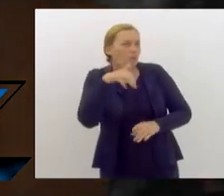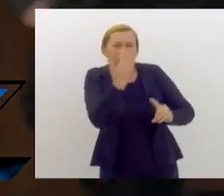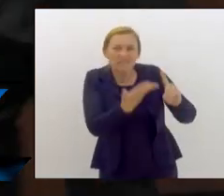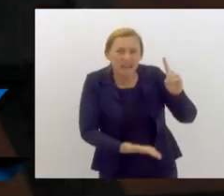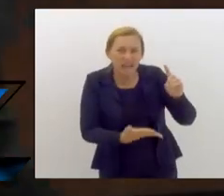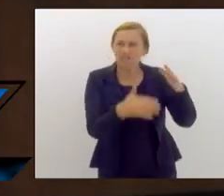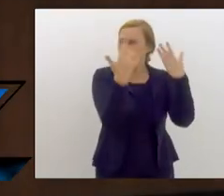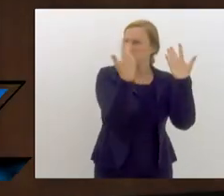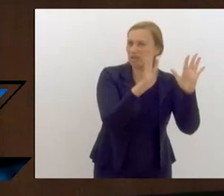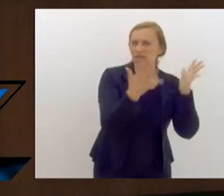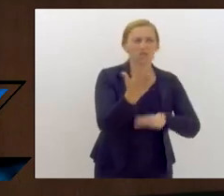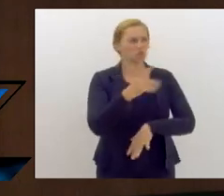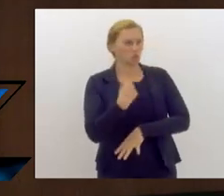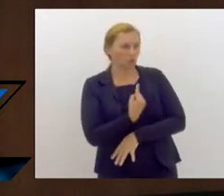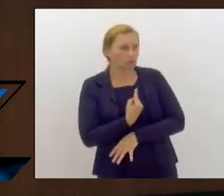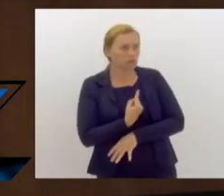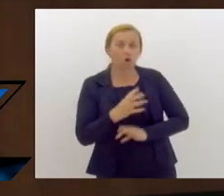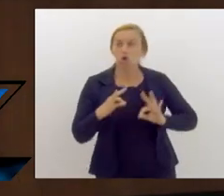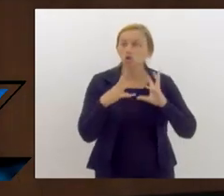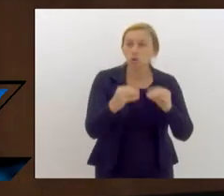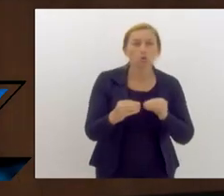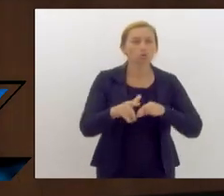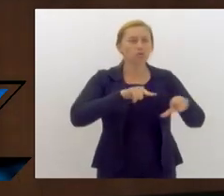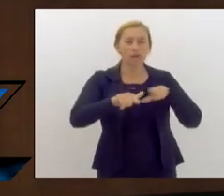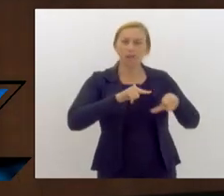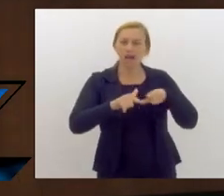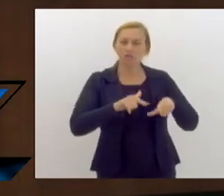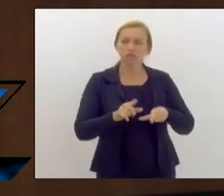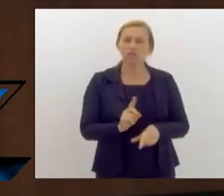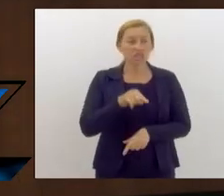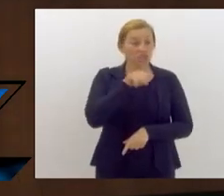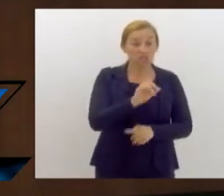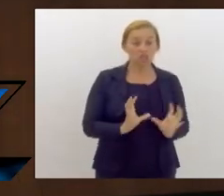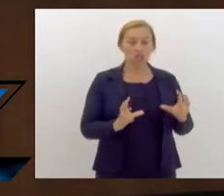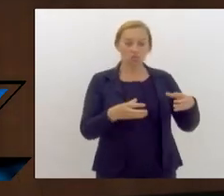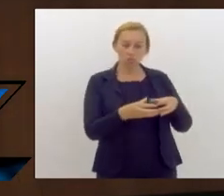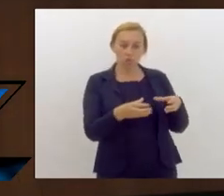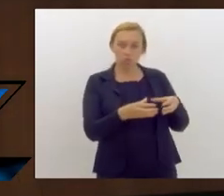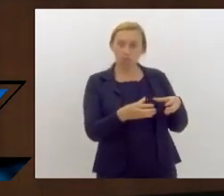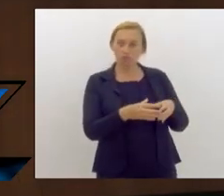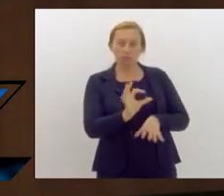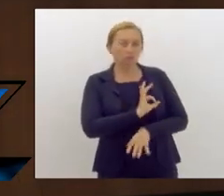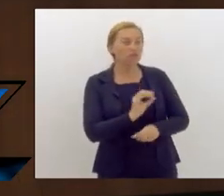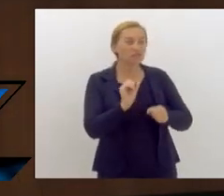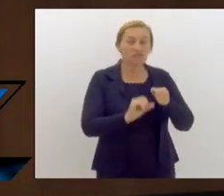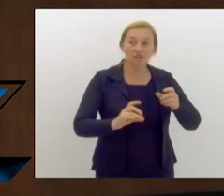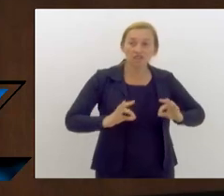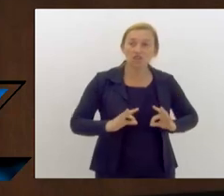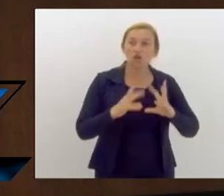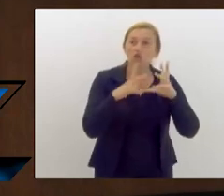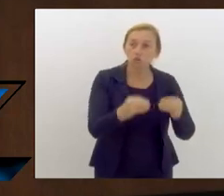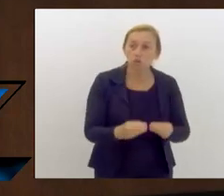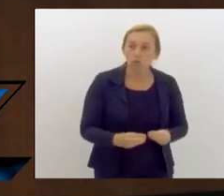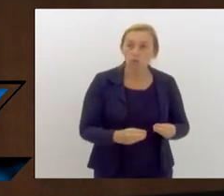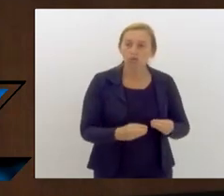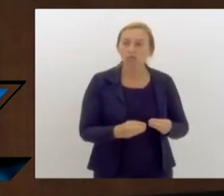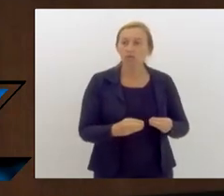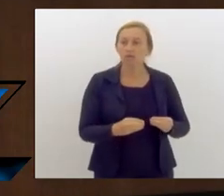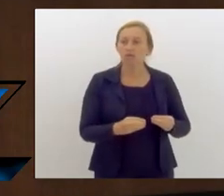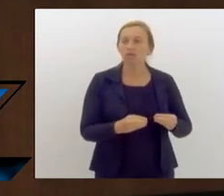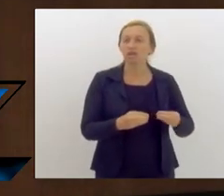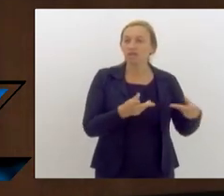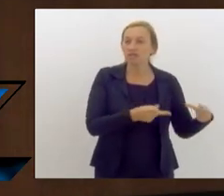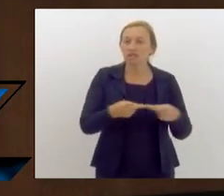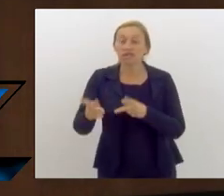um aplauso nosso todo o trabalho que esse Batalhão fez participando de todas as missões de paz da ONU o mundo